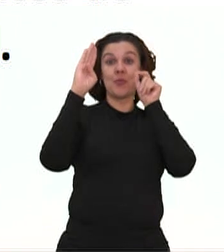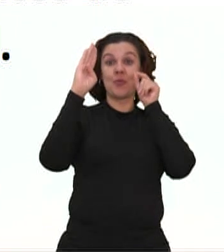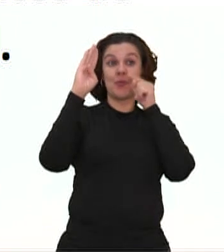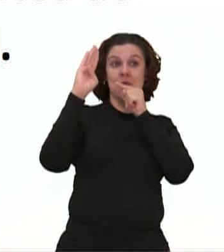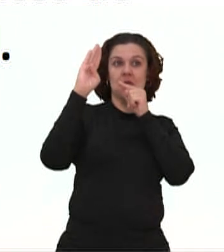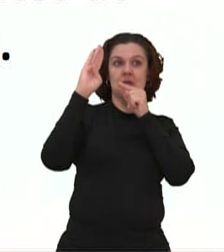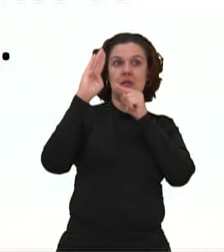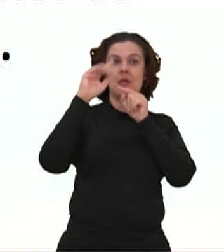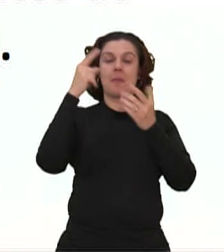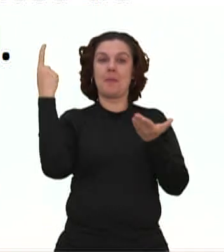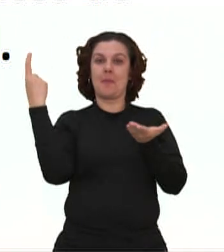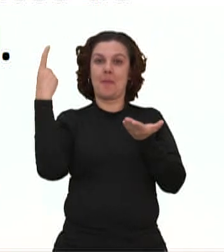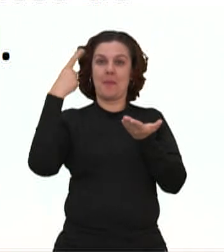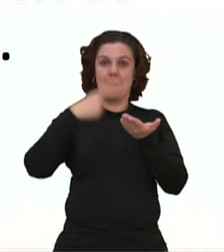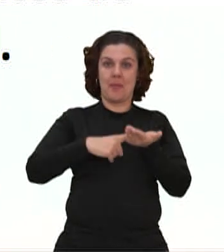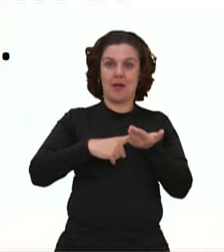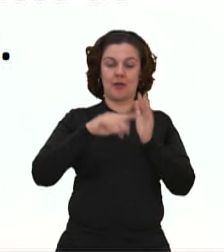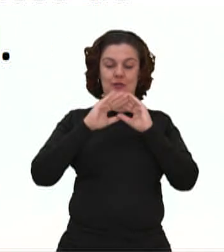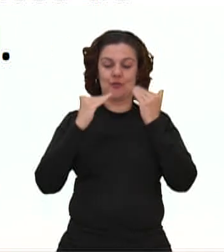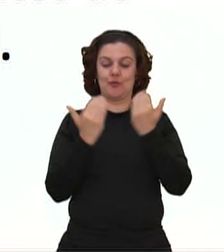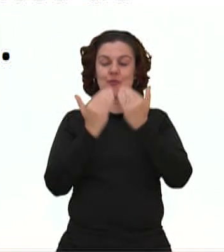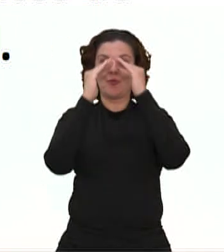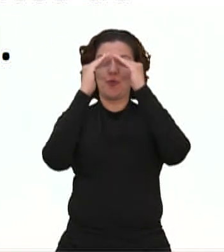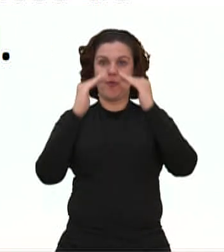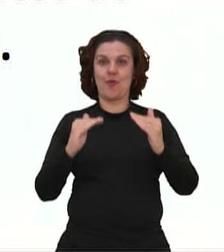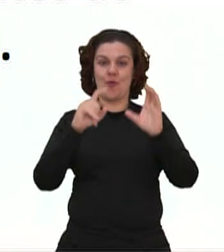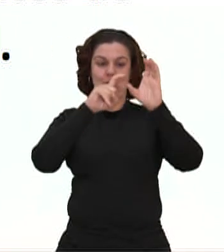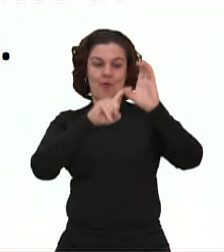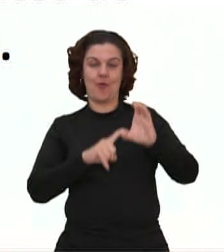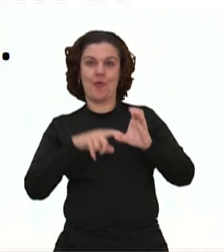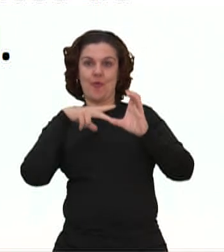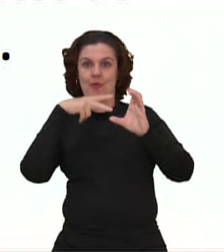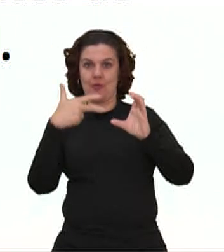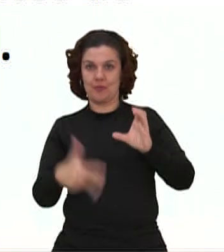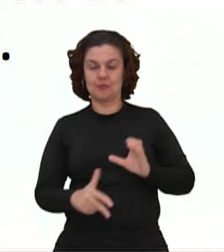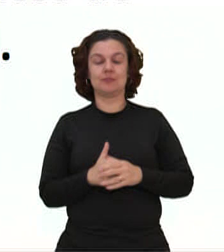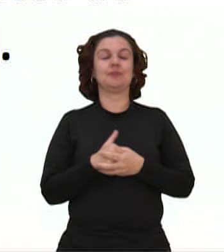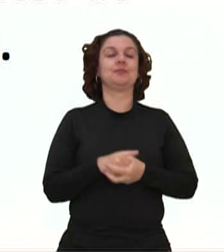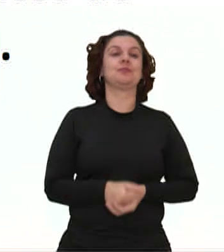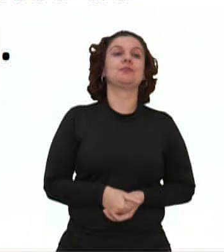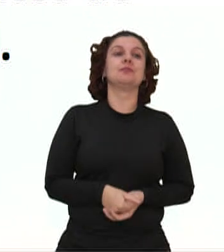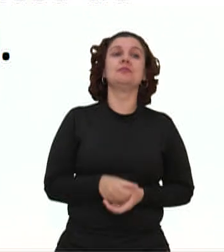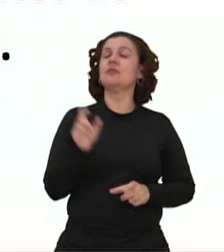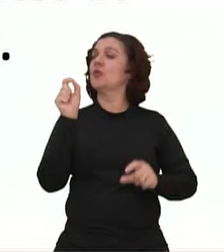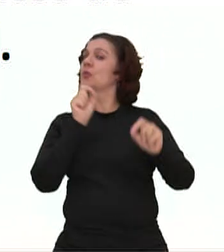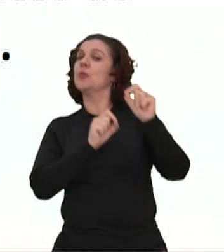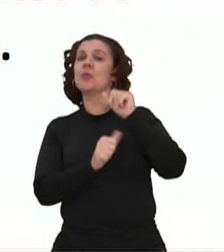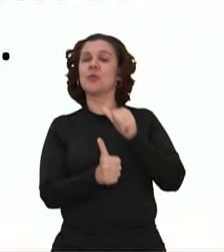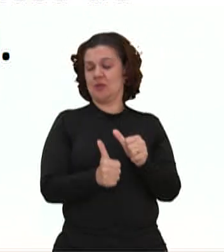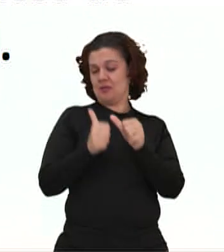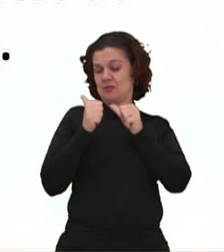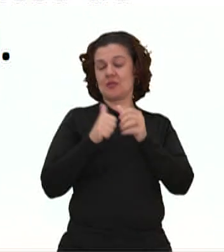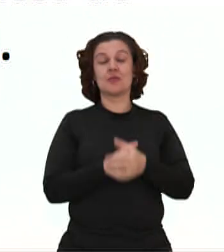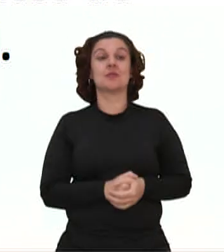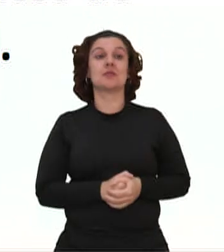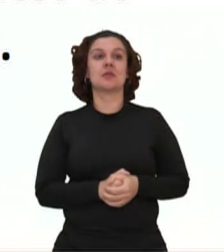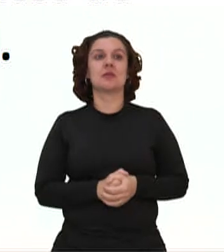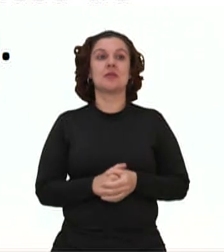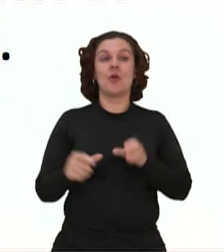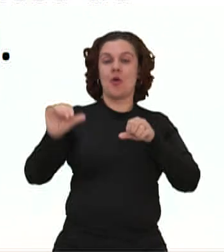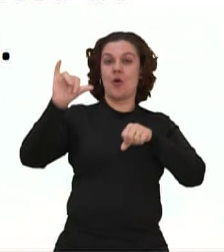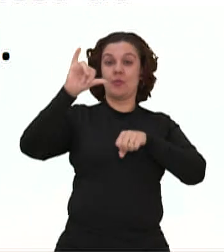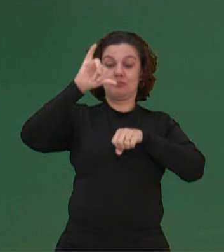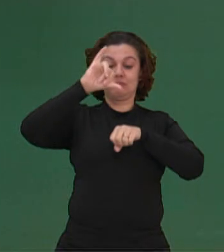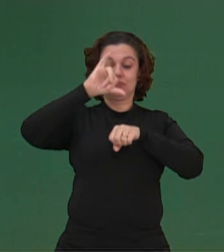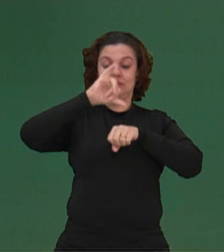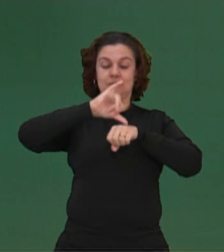o que é pacto colonial. E esse desenho te mostra um pouco isso, esse esquema. A metrópole,